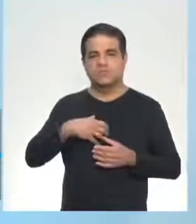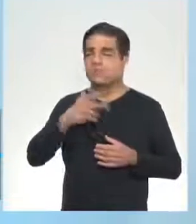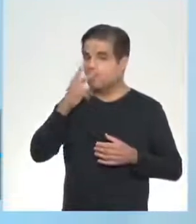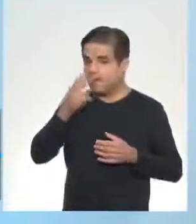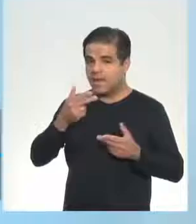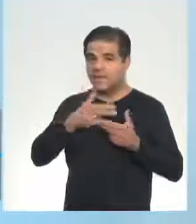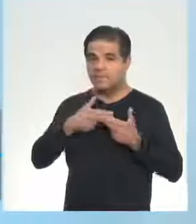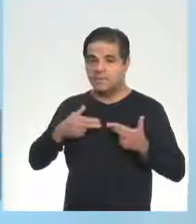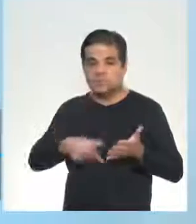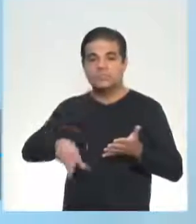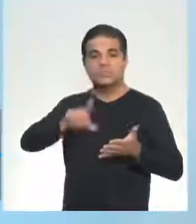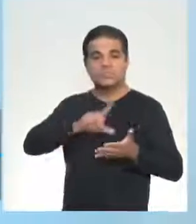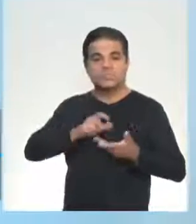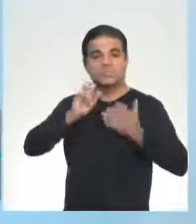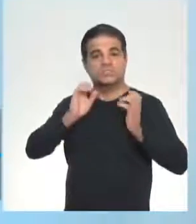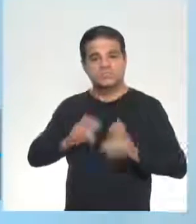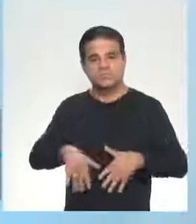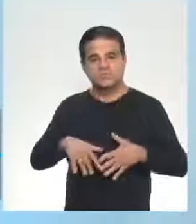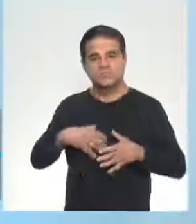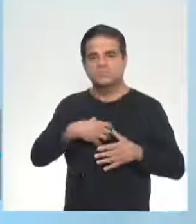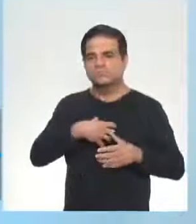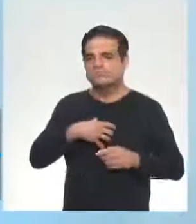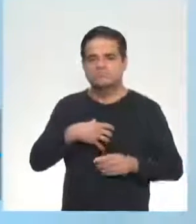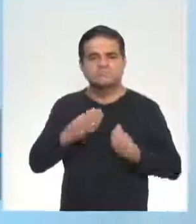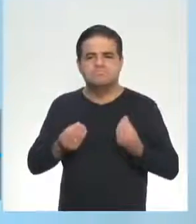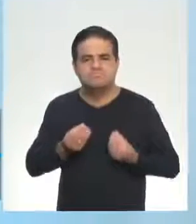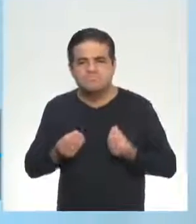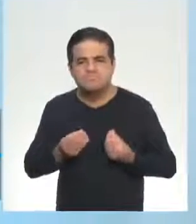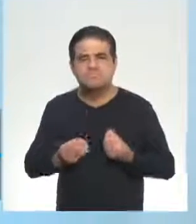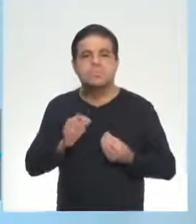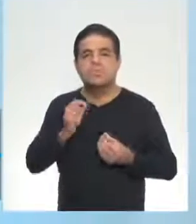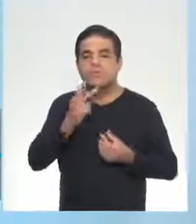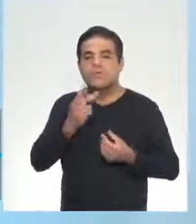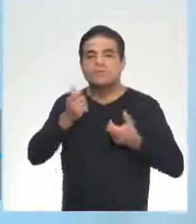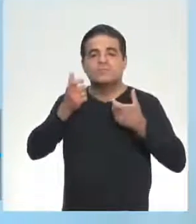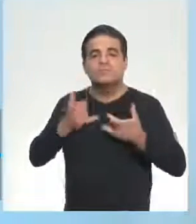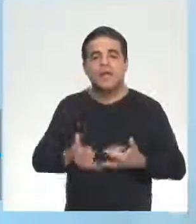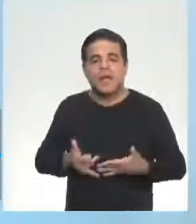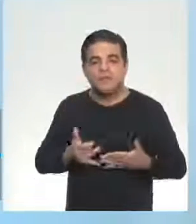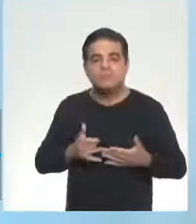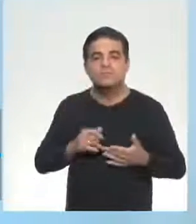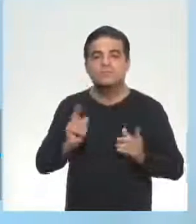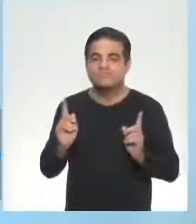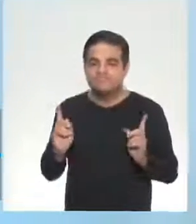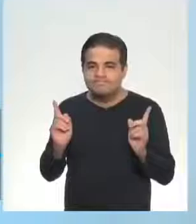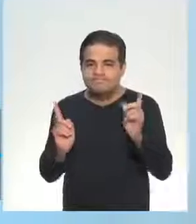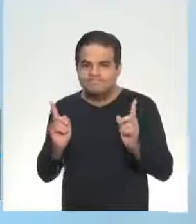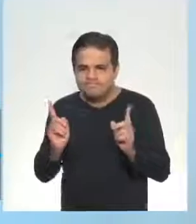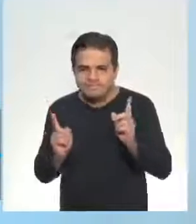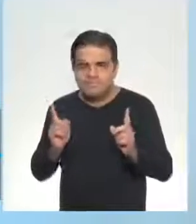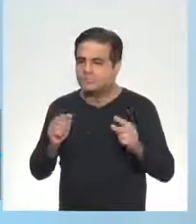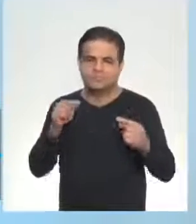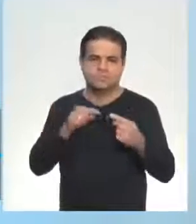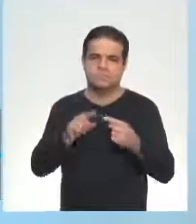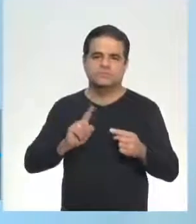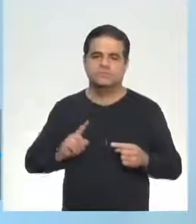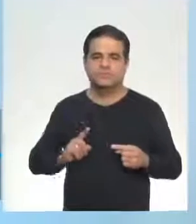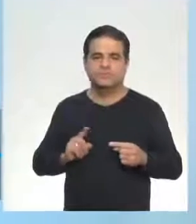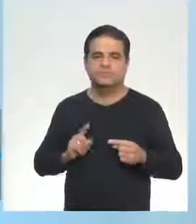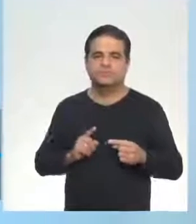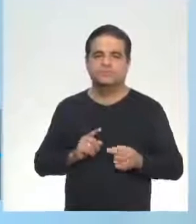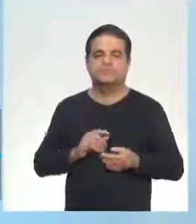anteriormente, né? Deste modo, tá? Mas de que modo? O que foi dito? Então, este trecho está inadequado aqui, tá